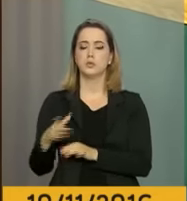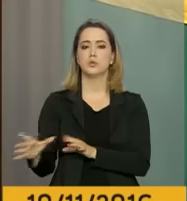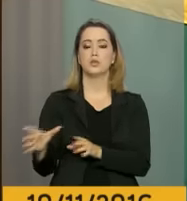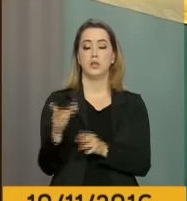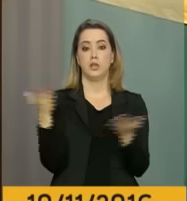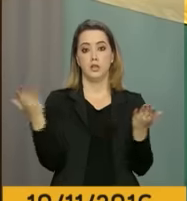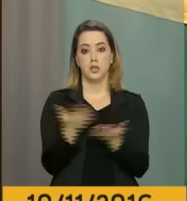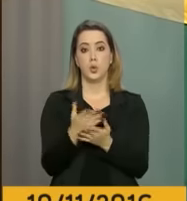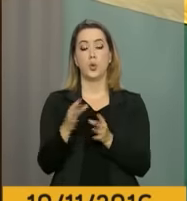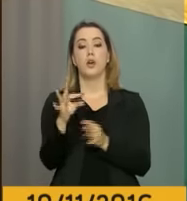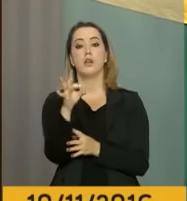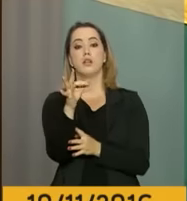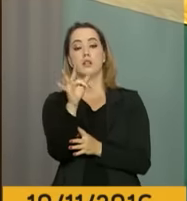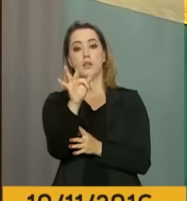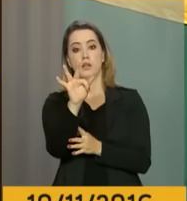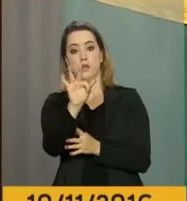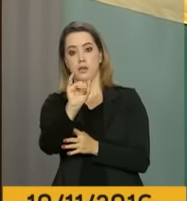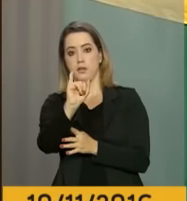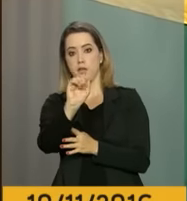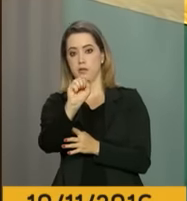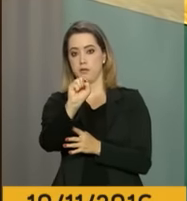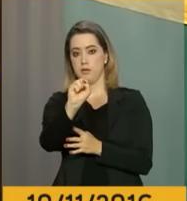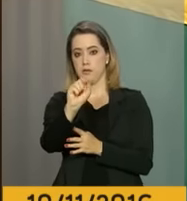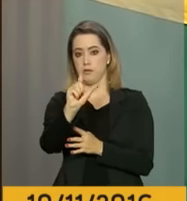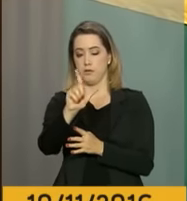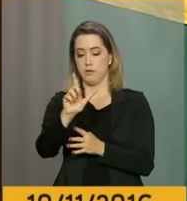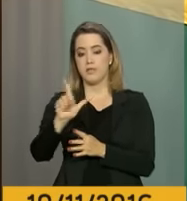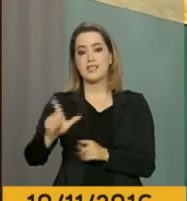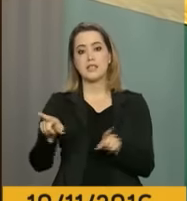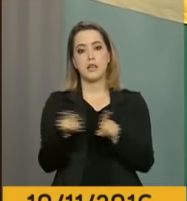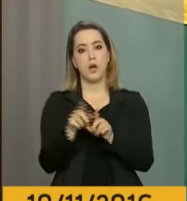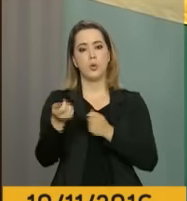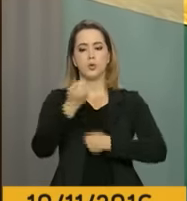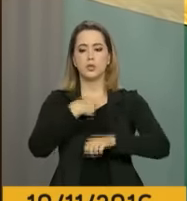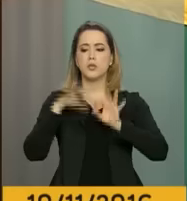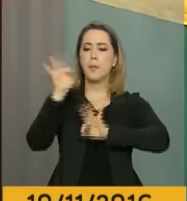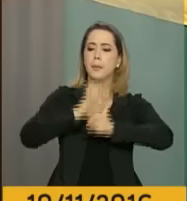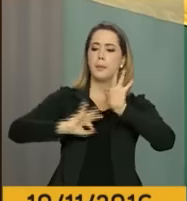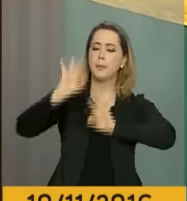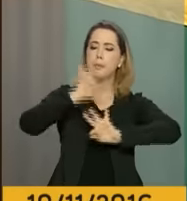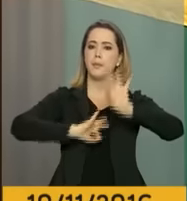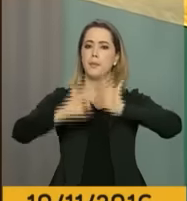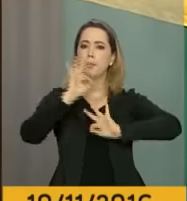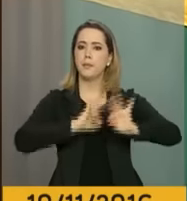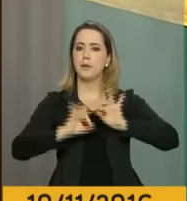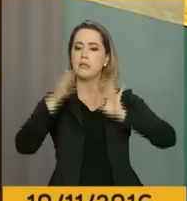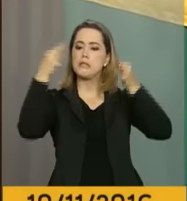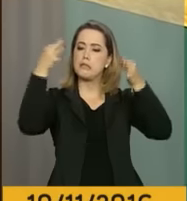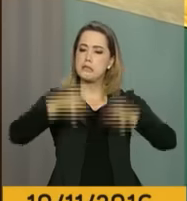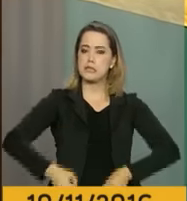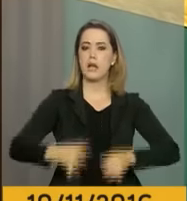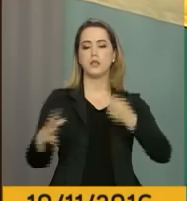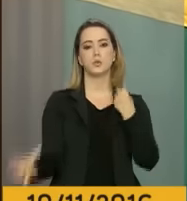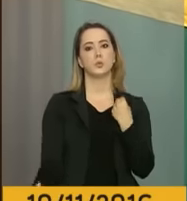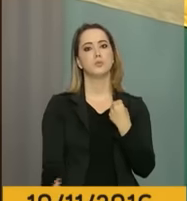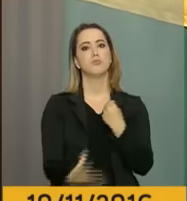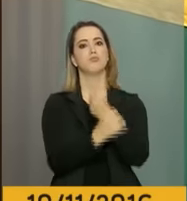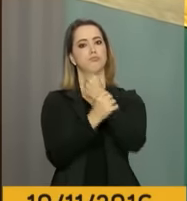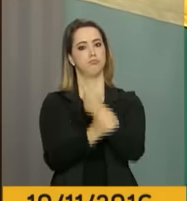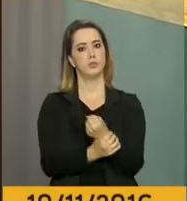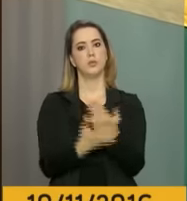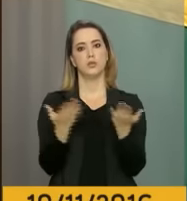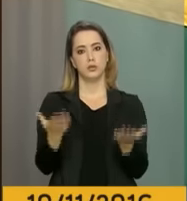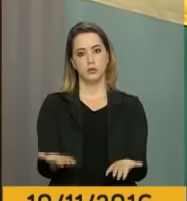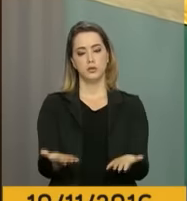organização fiscal que nós estamos promovendo no presente momento, alicerçados, amparados, ancorados,